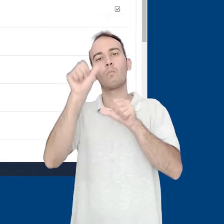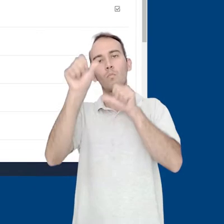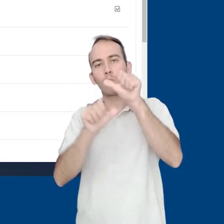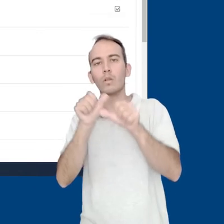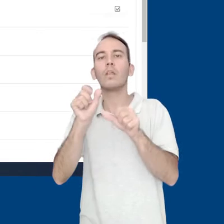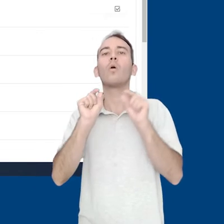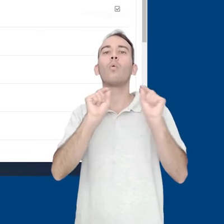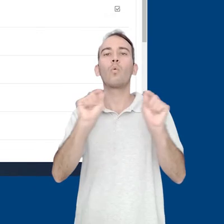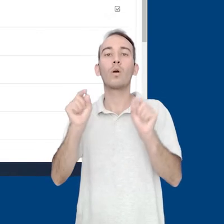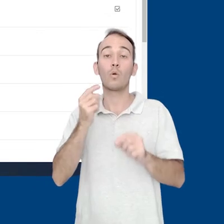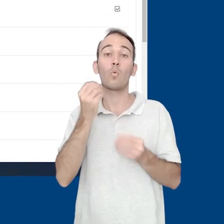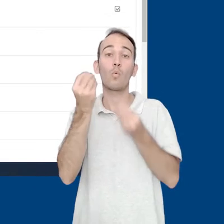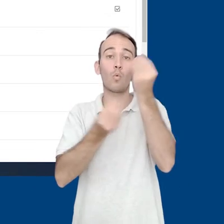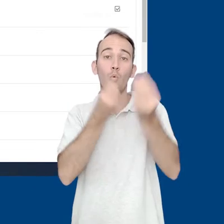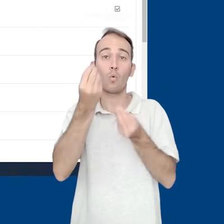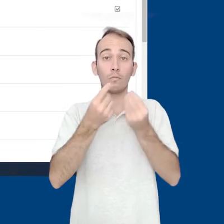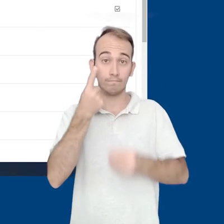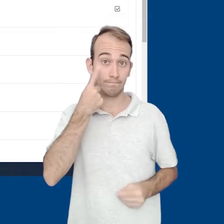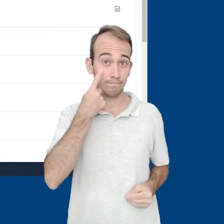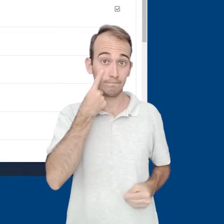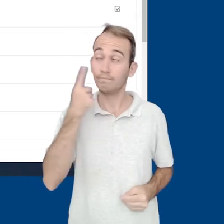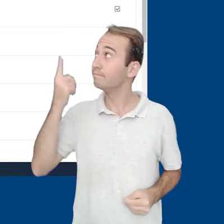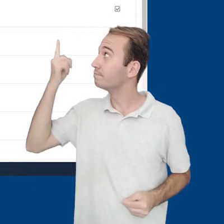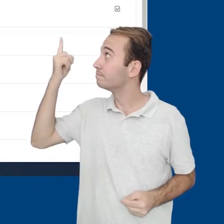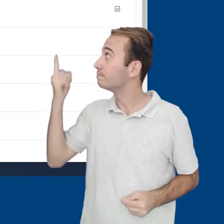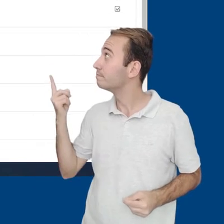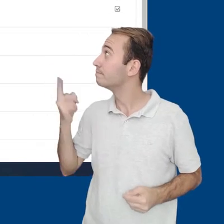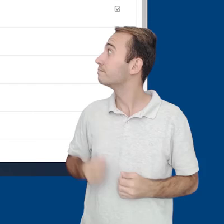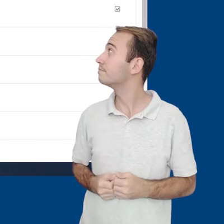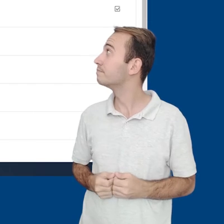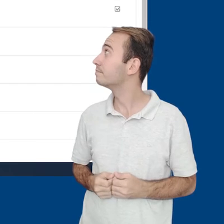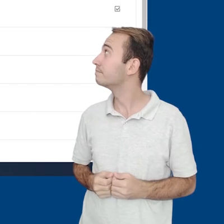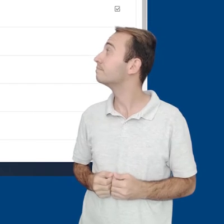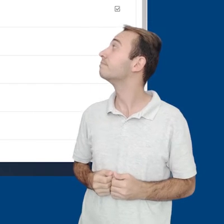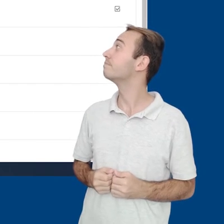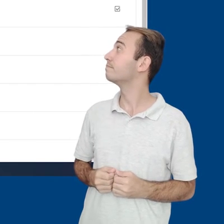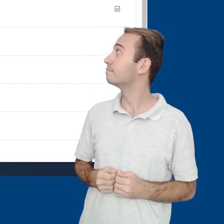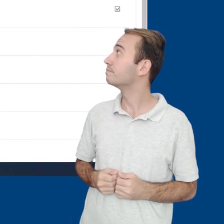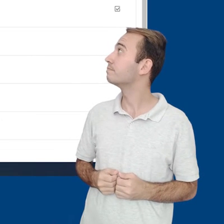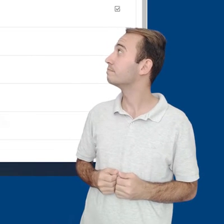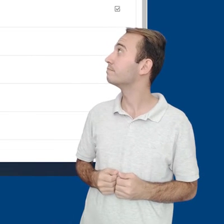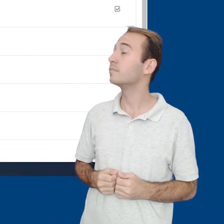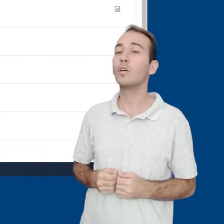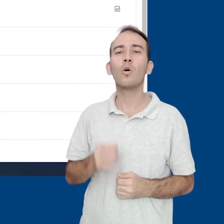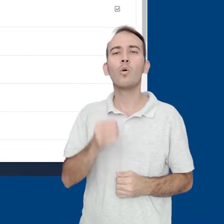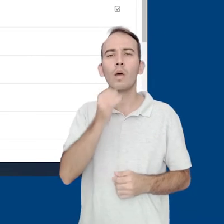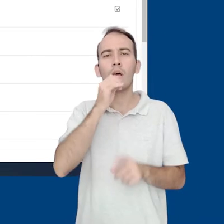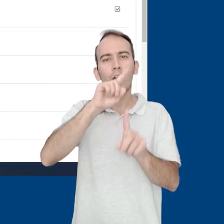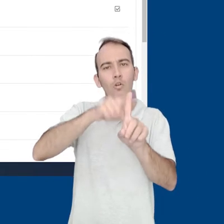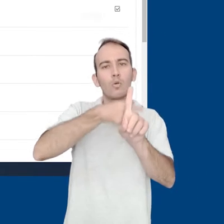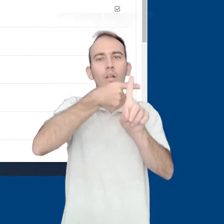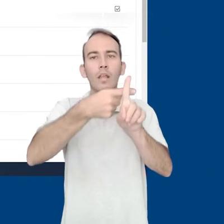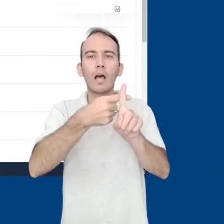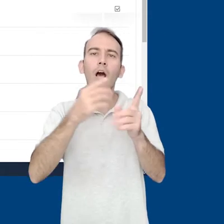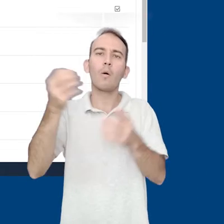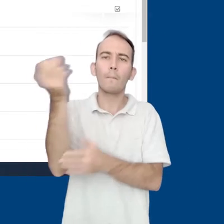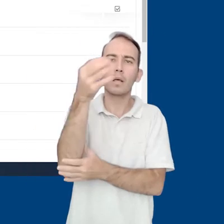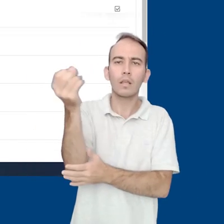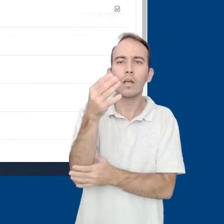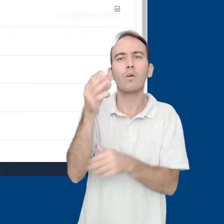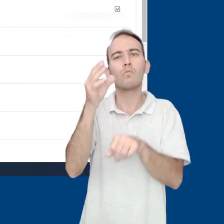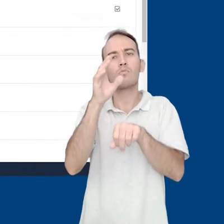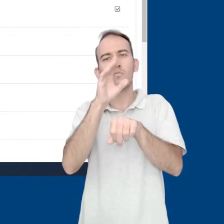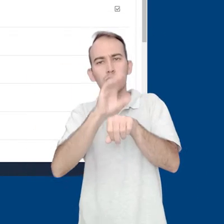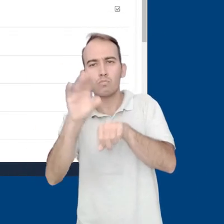um curso ou disciplina é ativando o modo de edição. O que é o modo de edição? Ele vai inserir botões e recursos